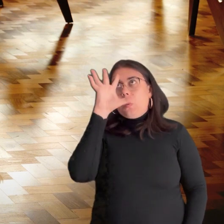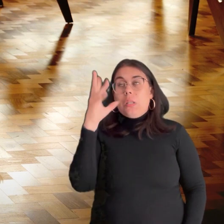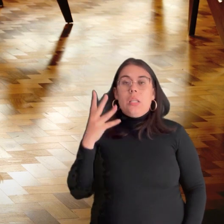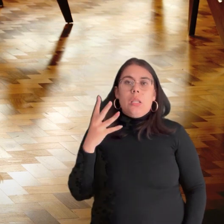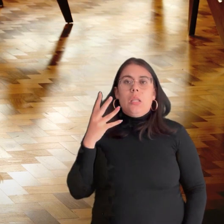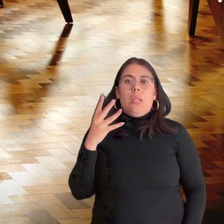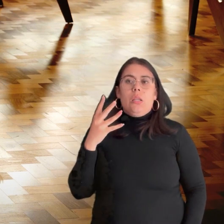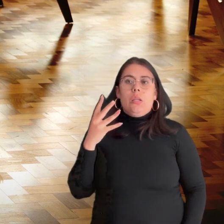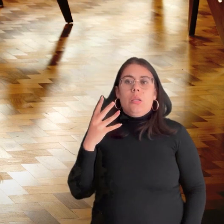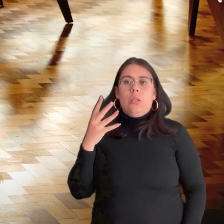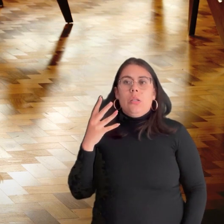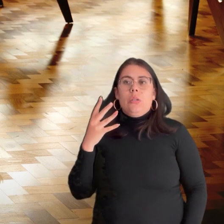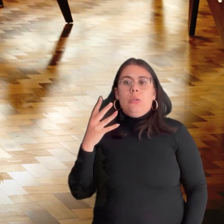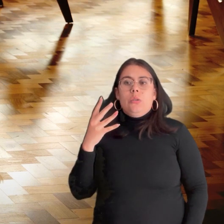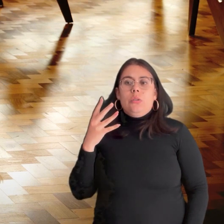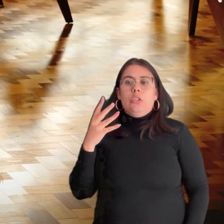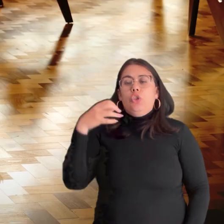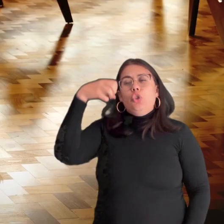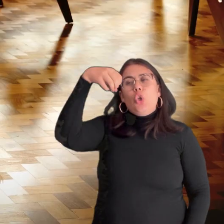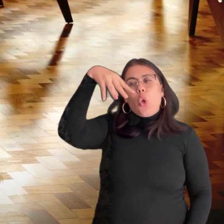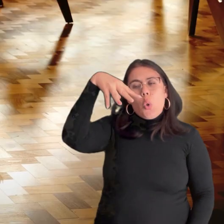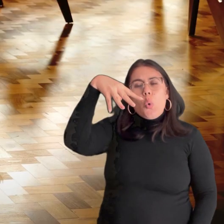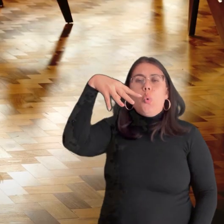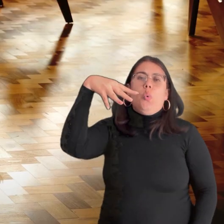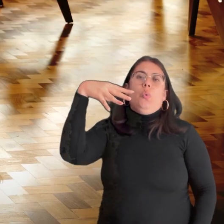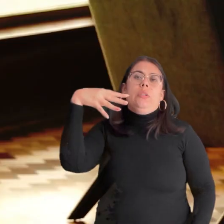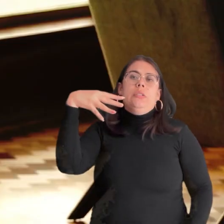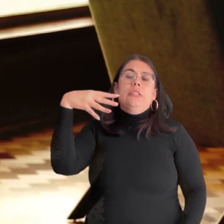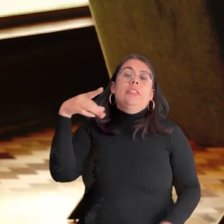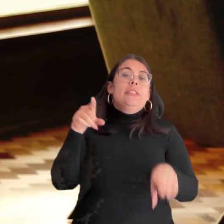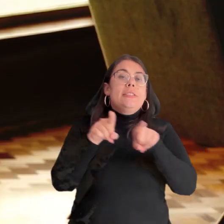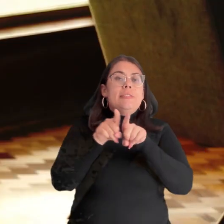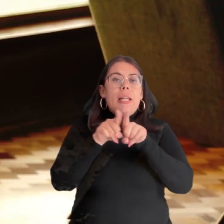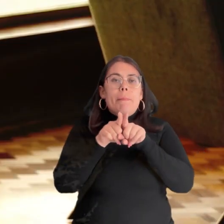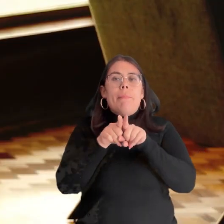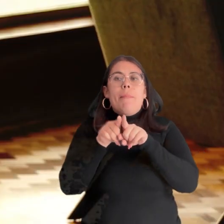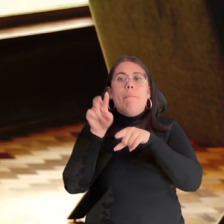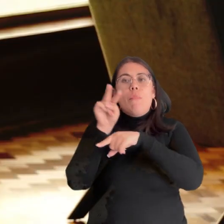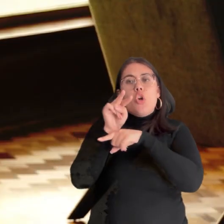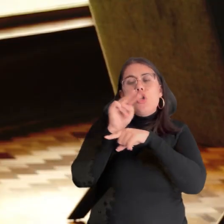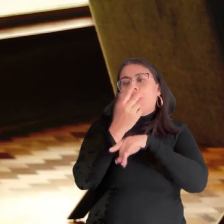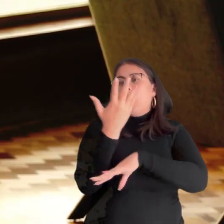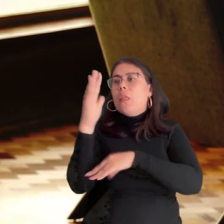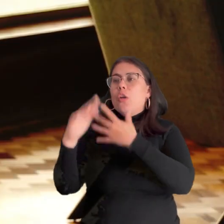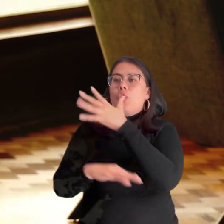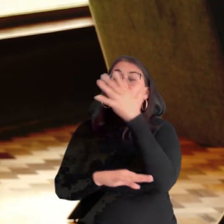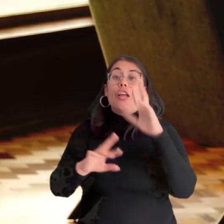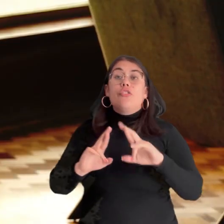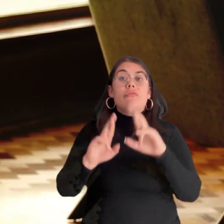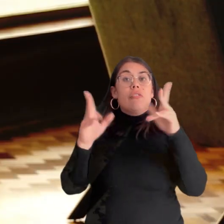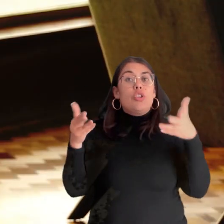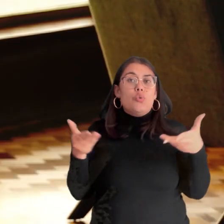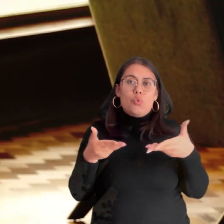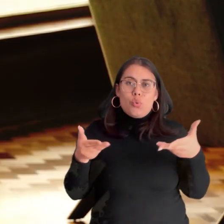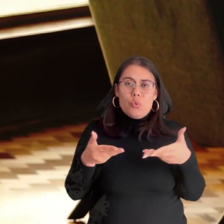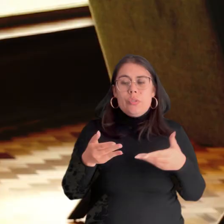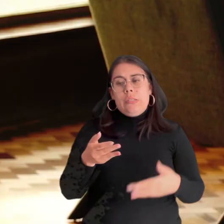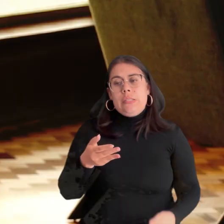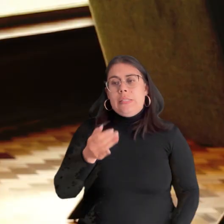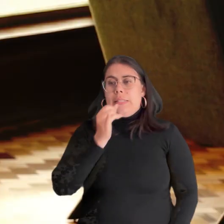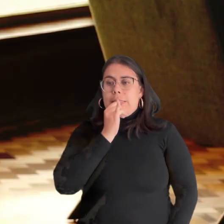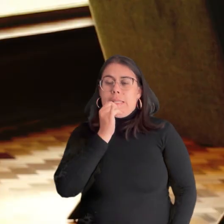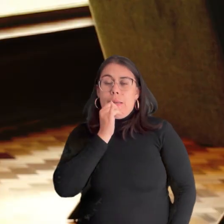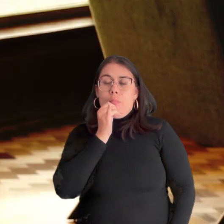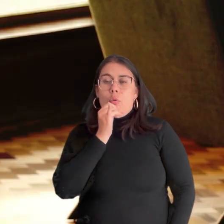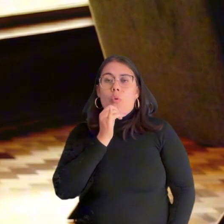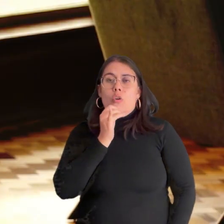luminosidade e questões ambientais que são muito diferentes hoje em dia. Então, por exemplo, alguns jardins que entram debaixo do prédio, eles